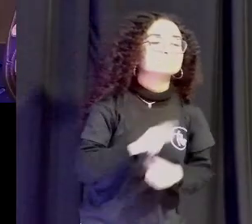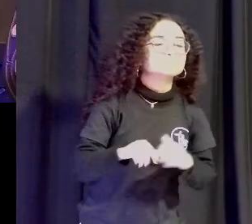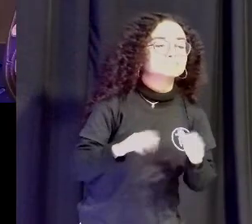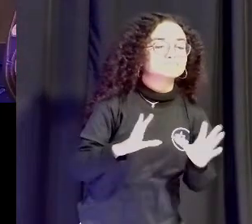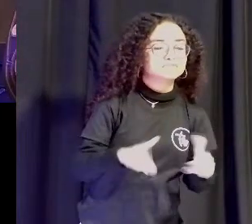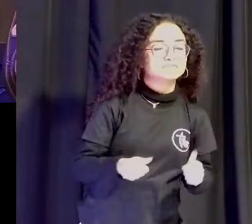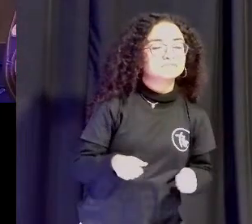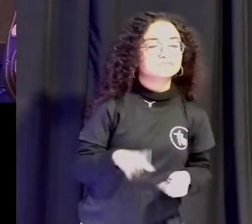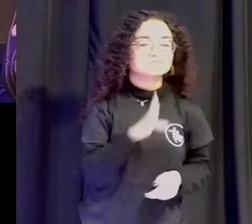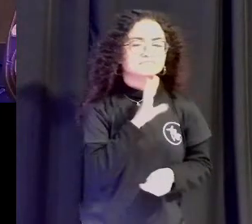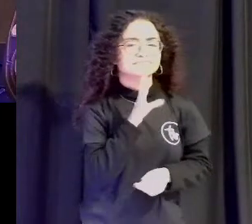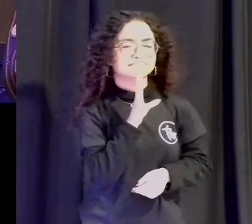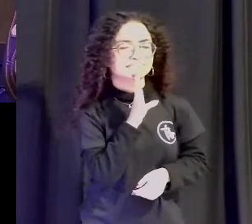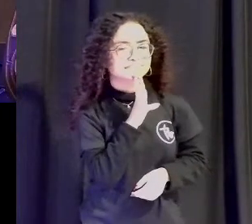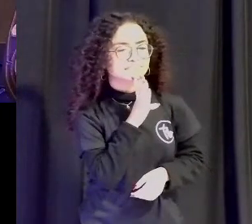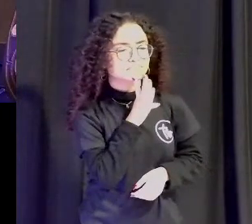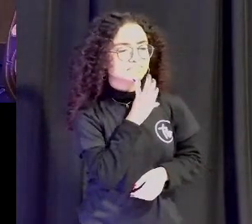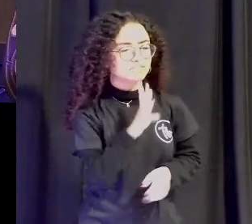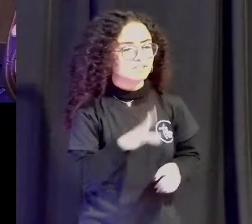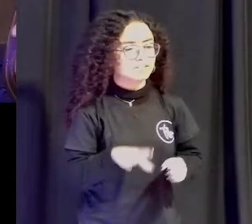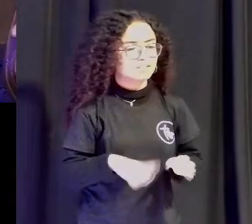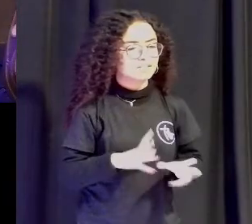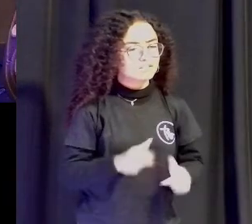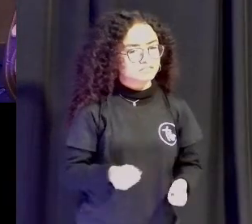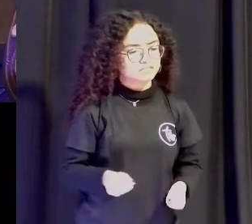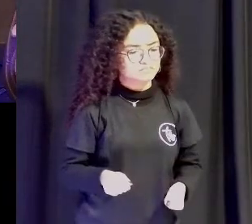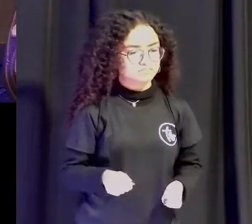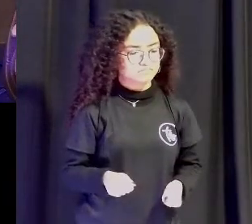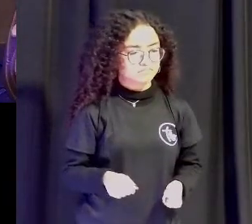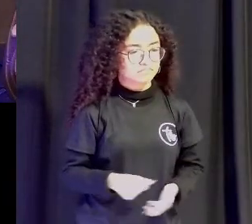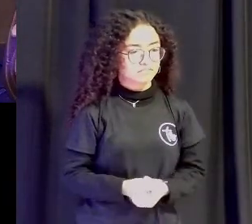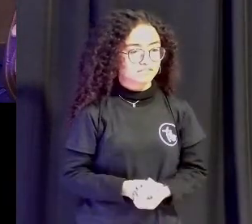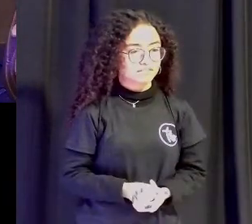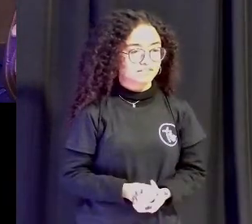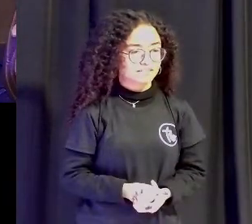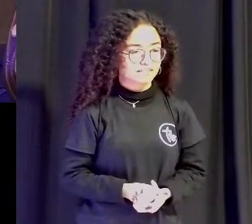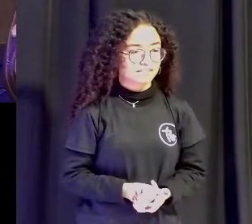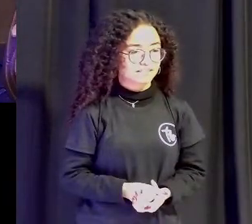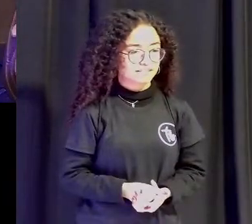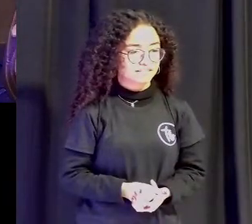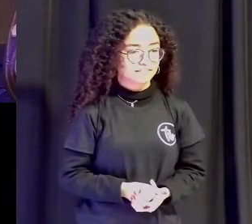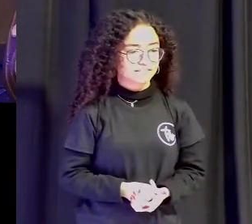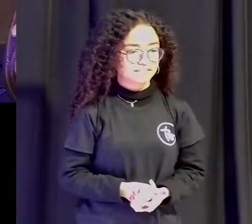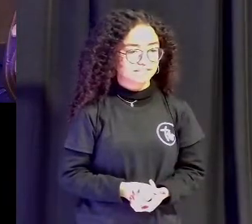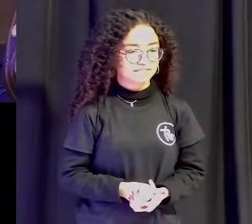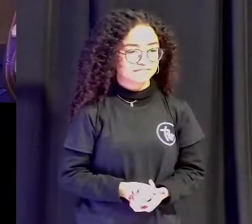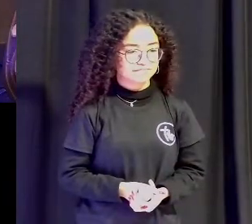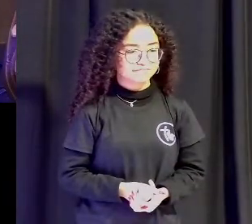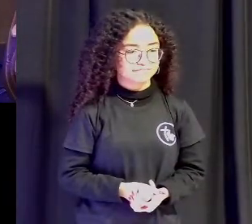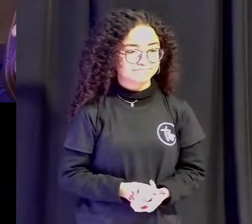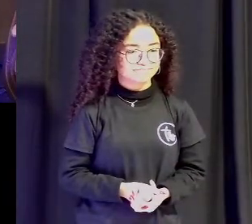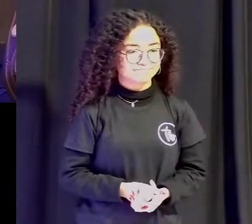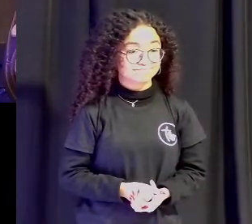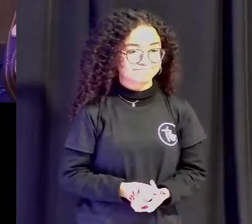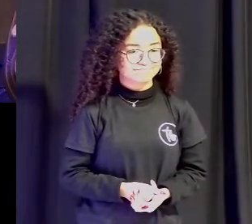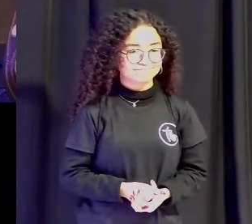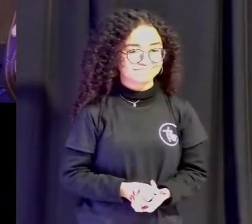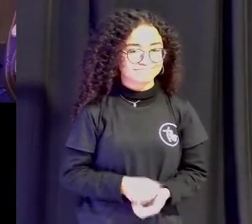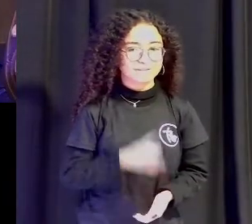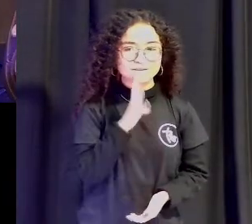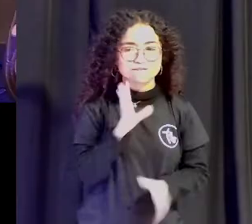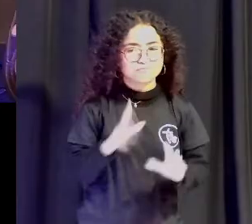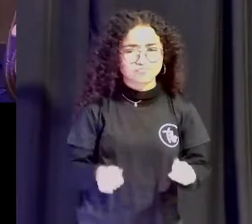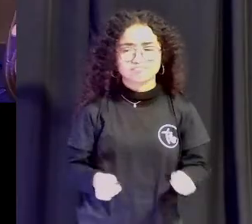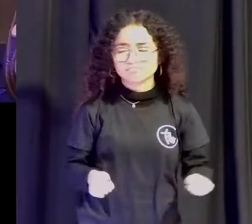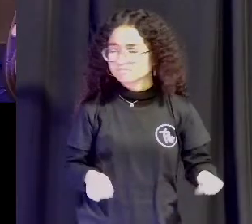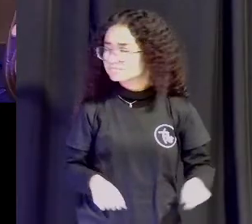dona Marinha. Que trabalha na venda do seu Zé. Tá, que é primo do... E já se conhece todo mundo.